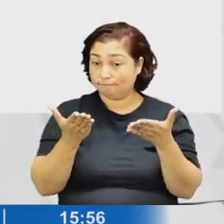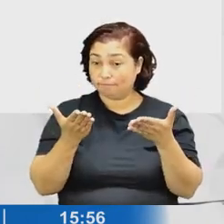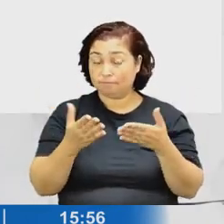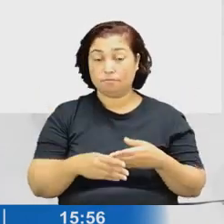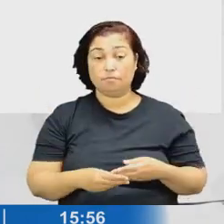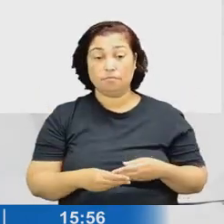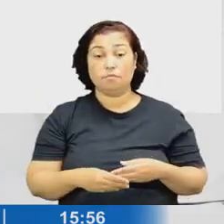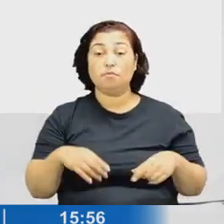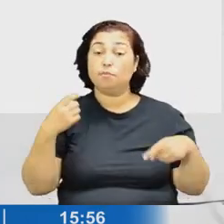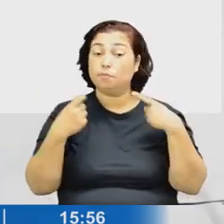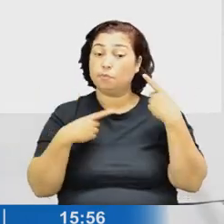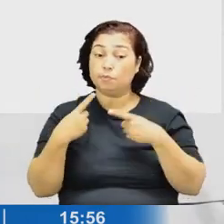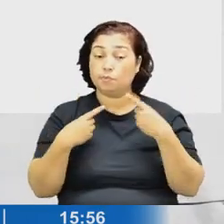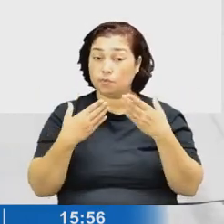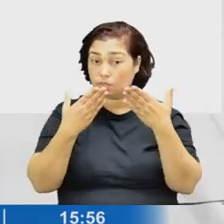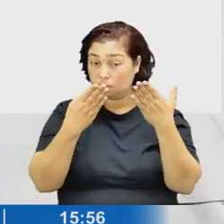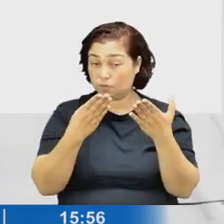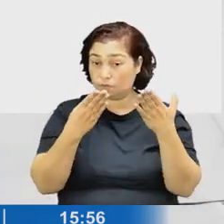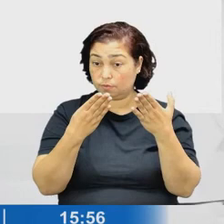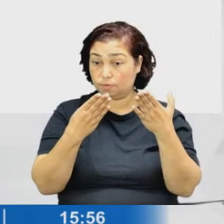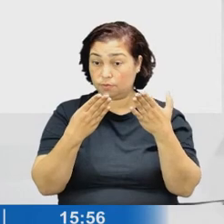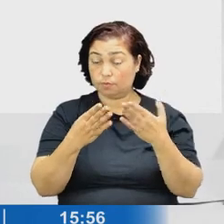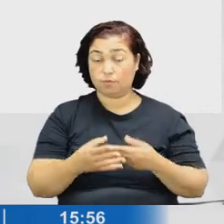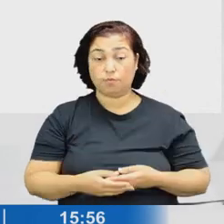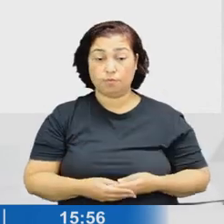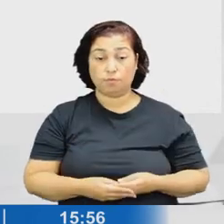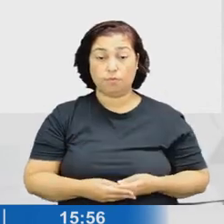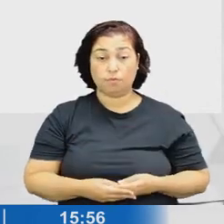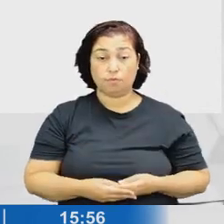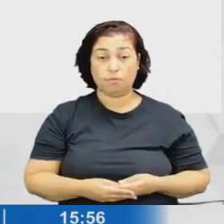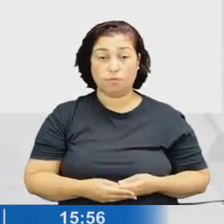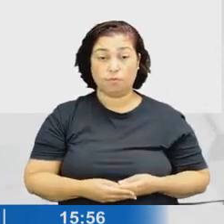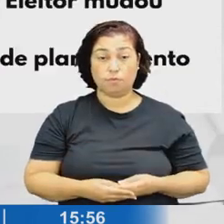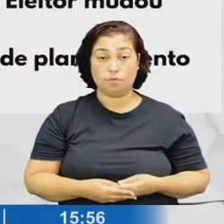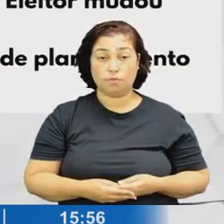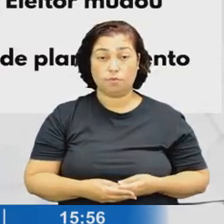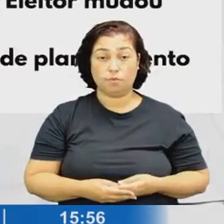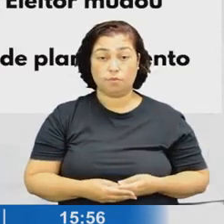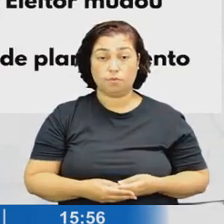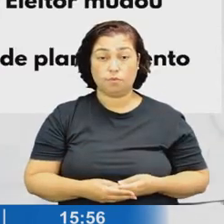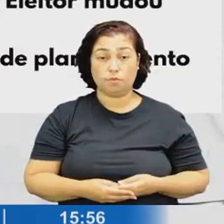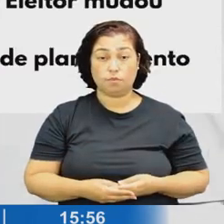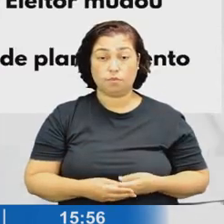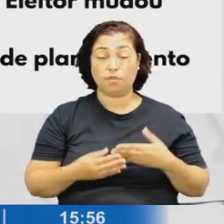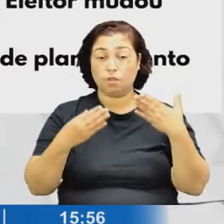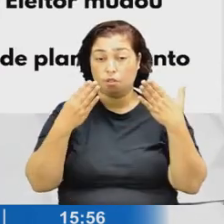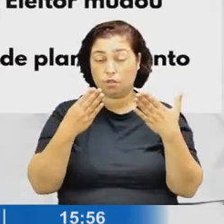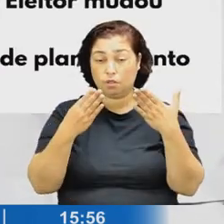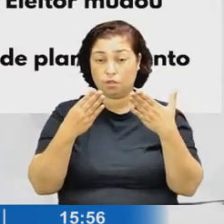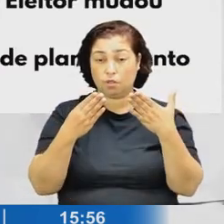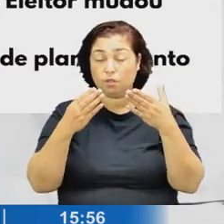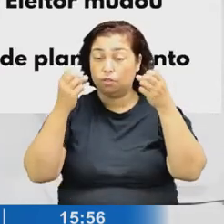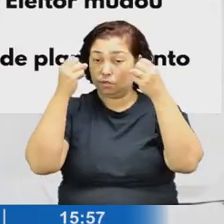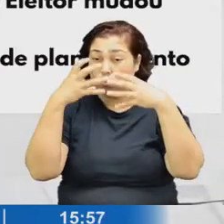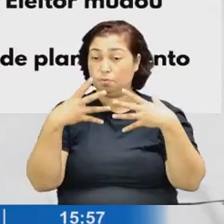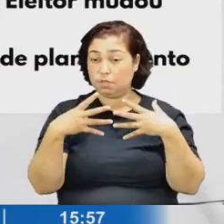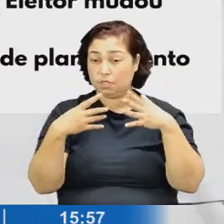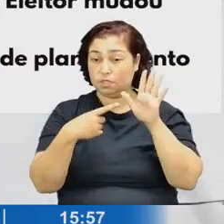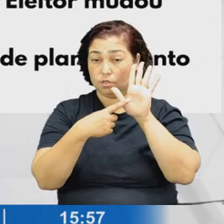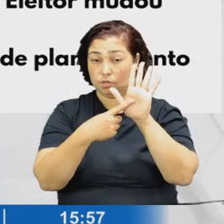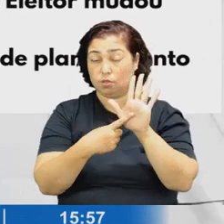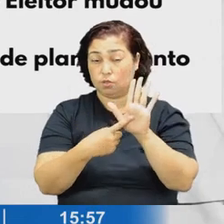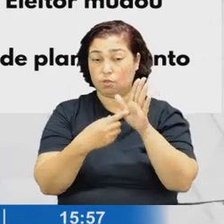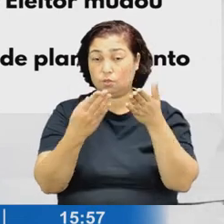politicamente reputação É isso aí reputação pessoal ó o cenário político tá muito louco né